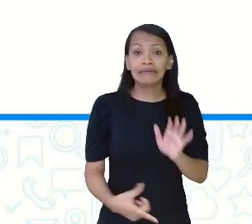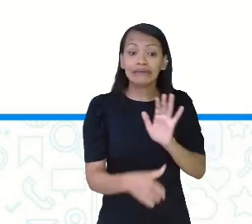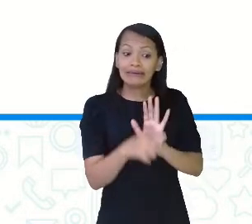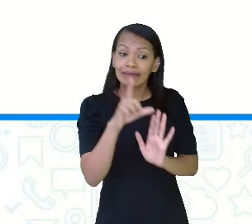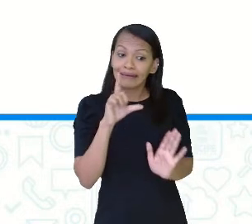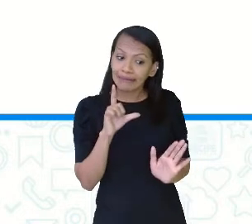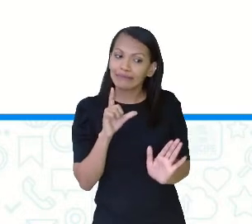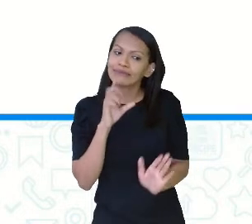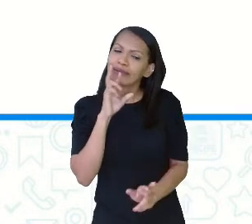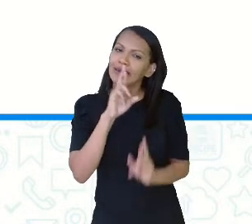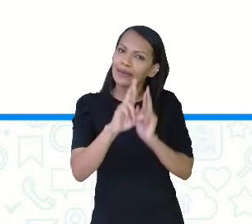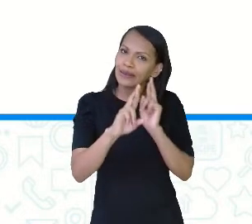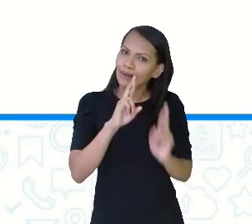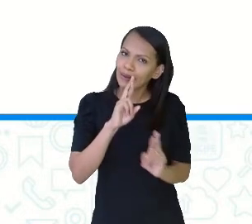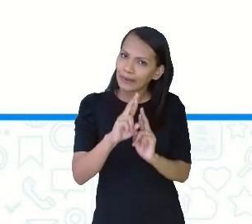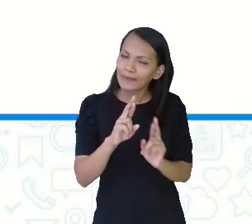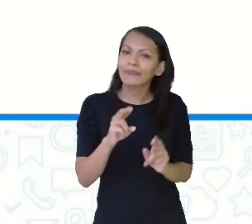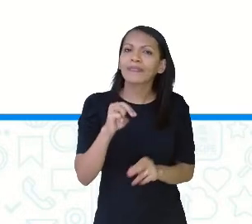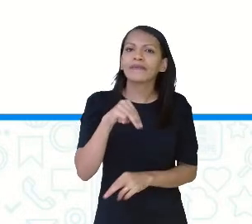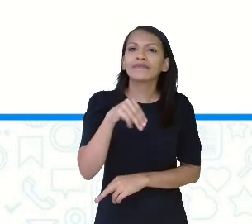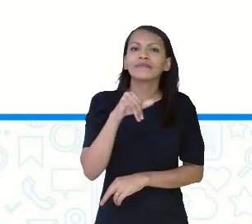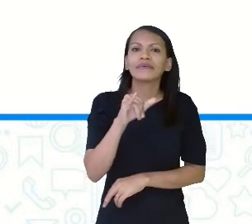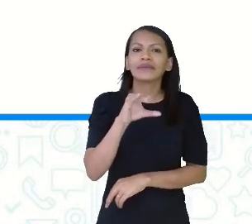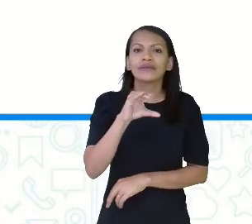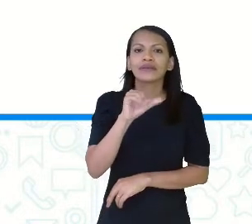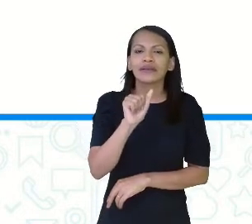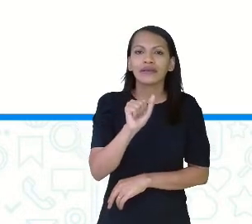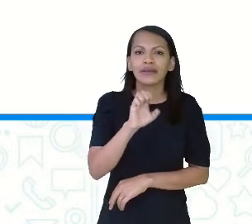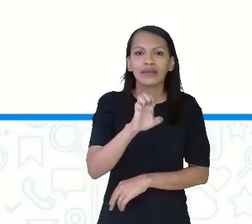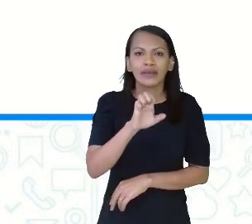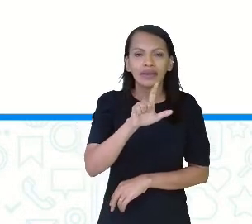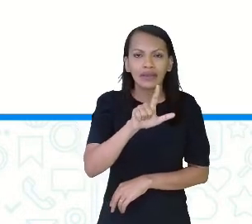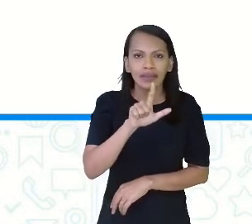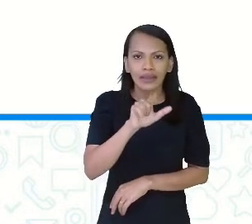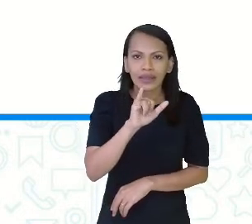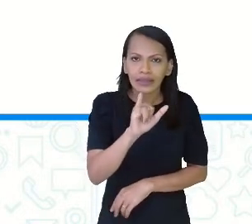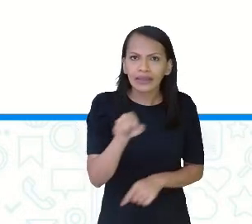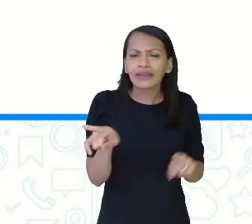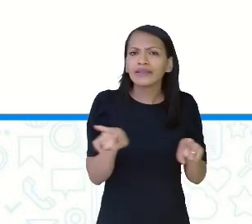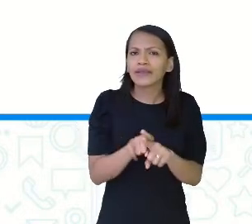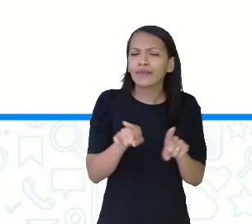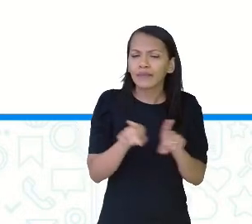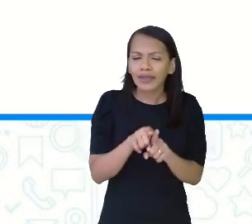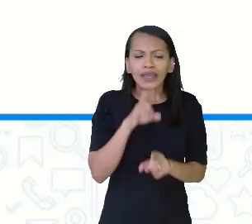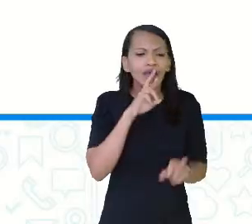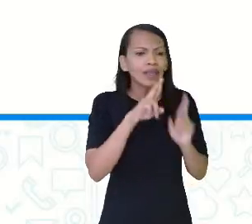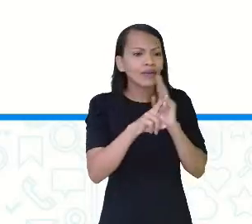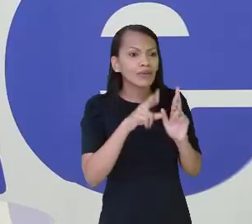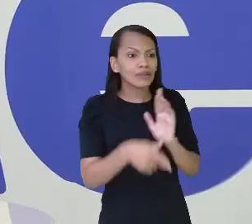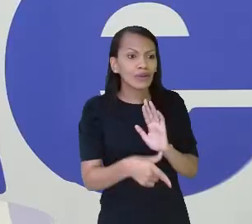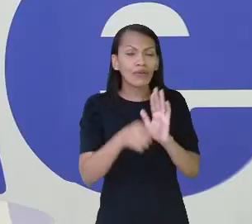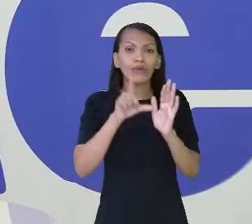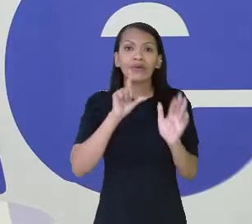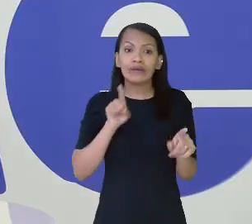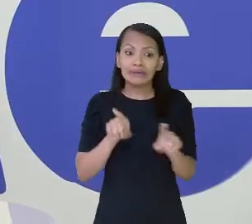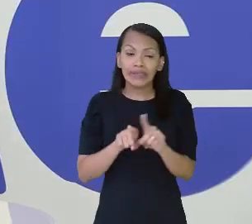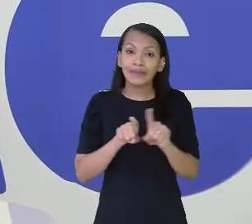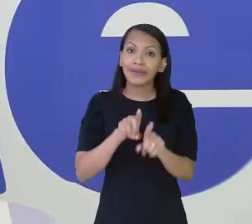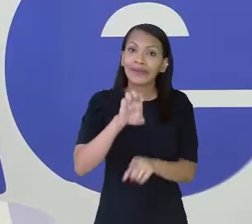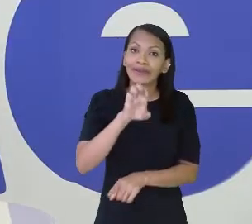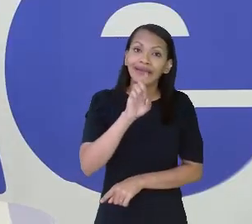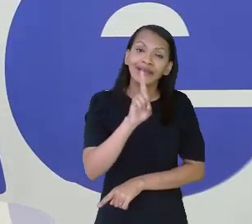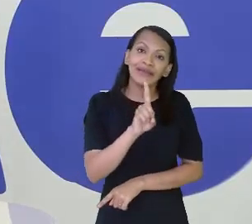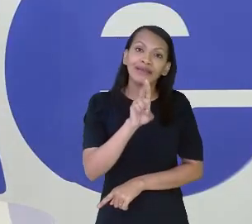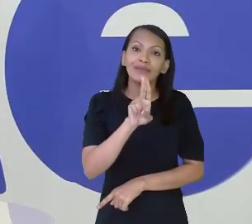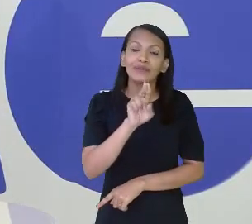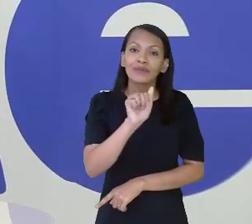de Pedro, eu quero dizer que Micaele também respondeu a anterior e teve outro. E Eduardo também,